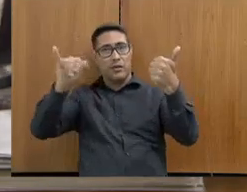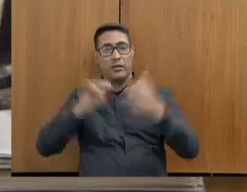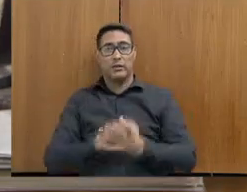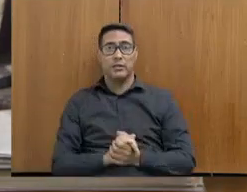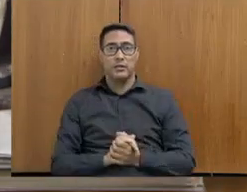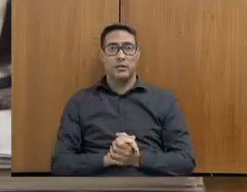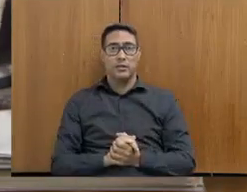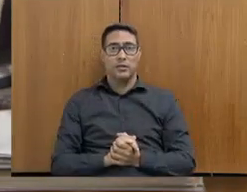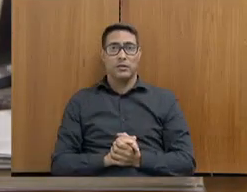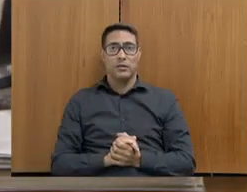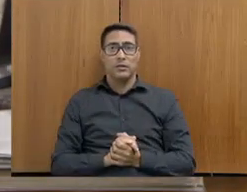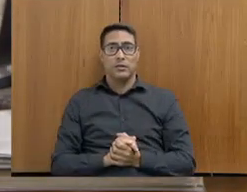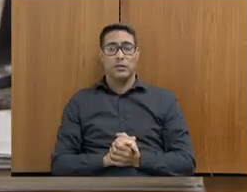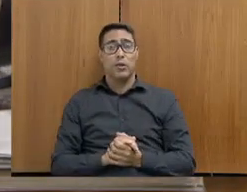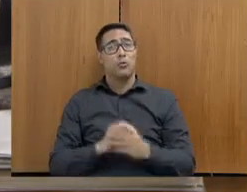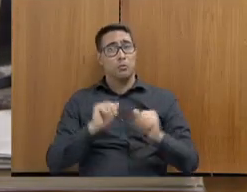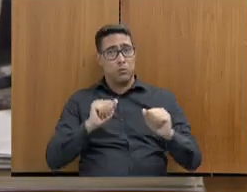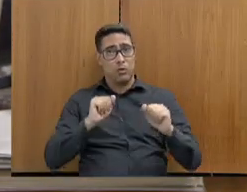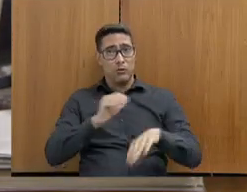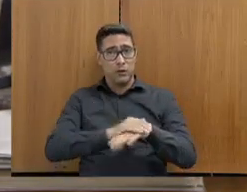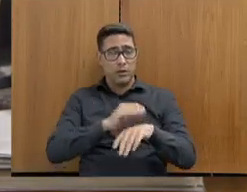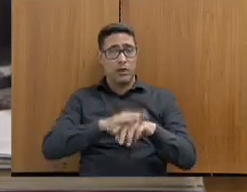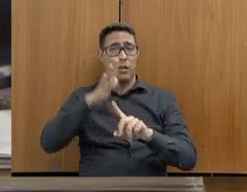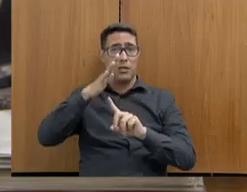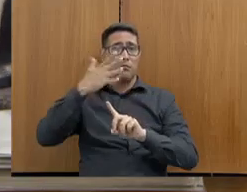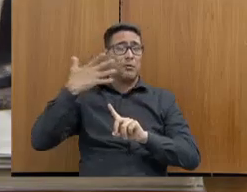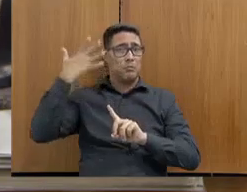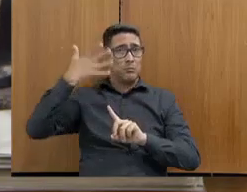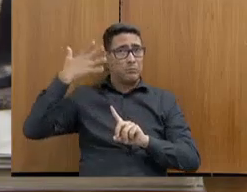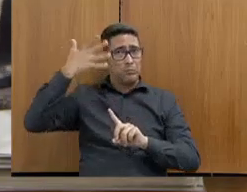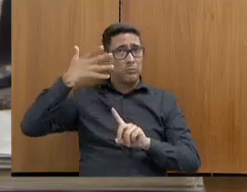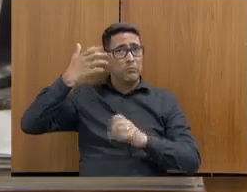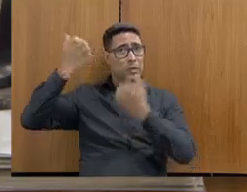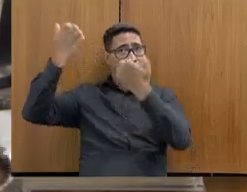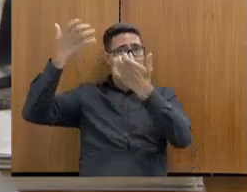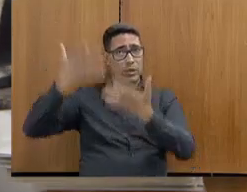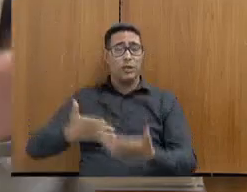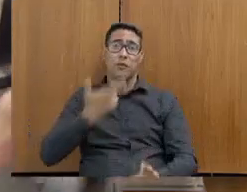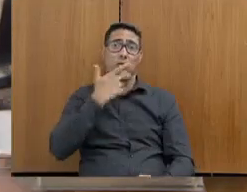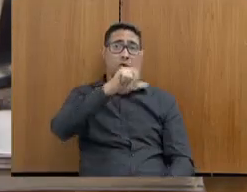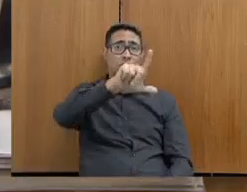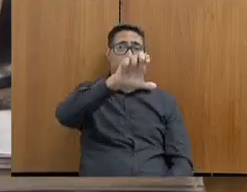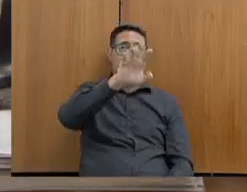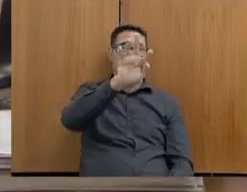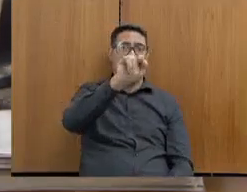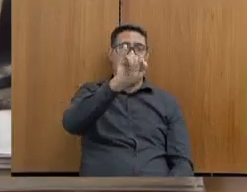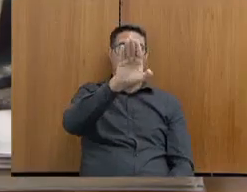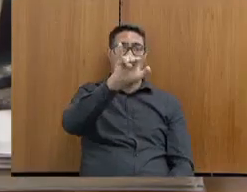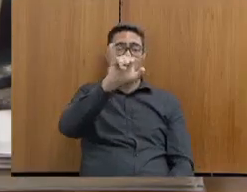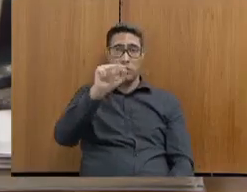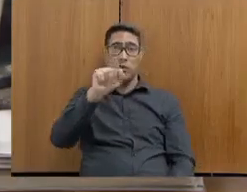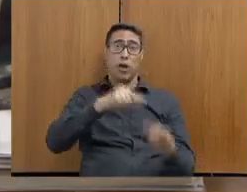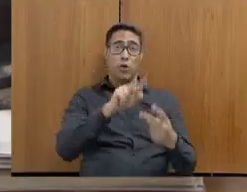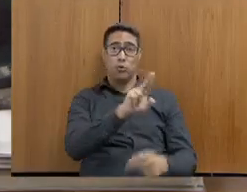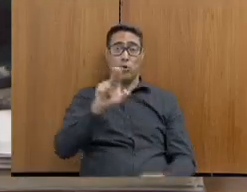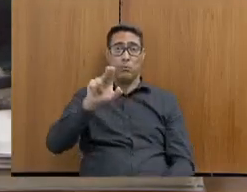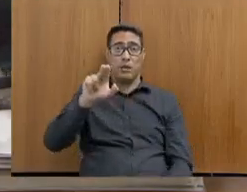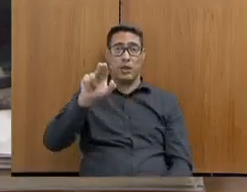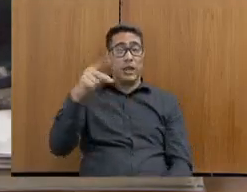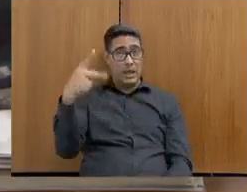eu posso fazer aqui um depoimento que quando favor me dentista Camboja o nome Camboja na região norte é muito